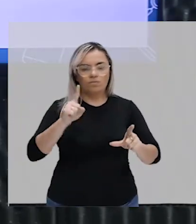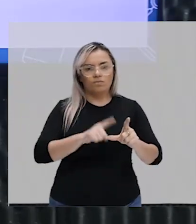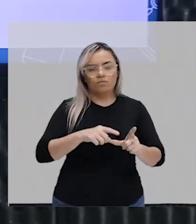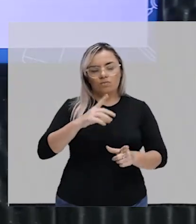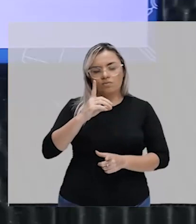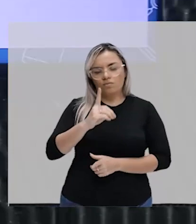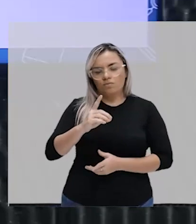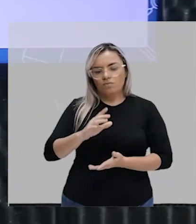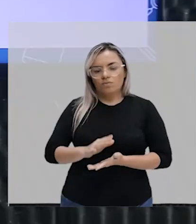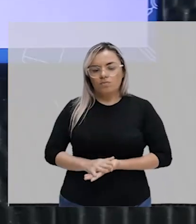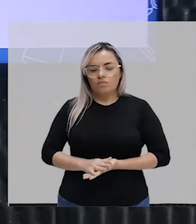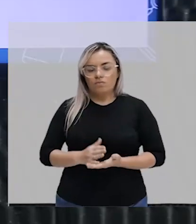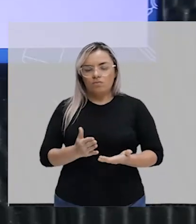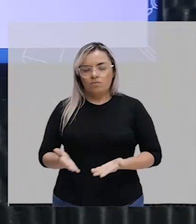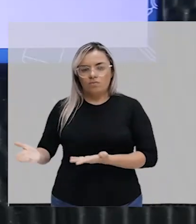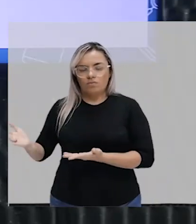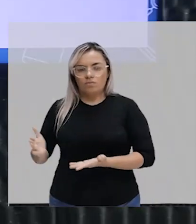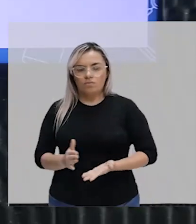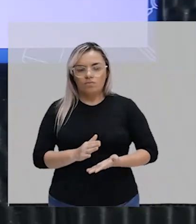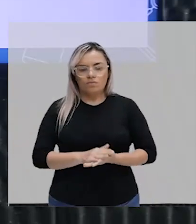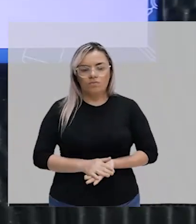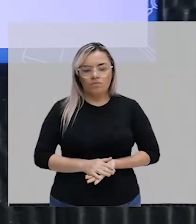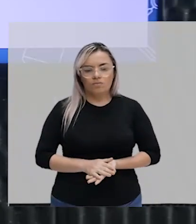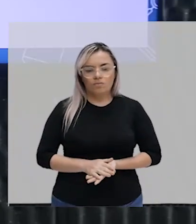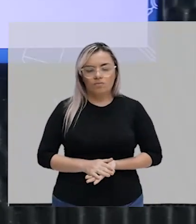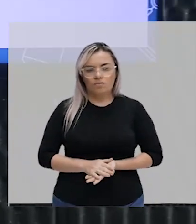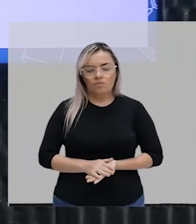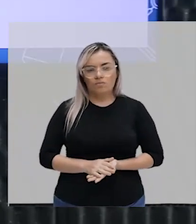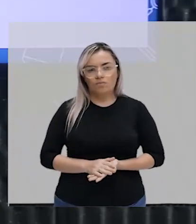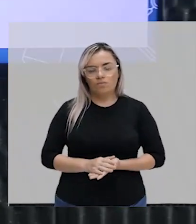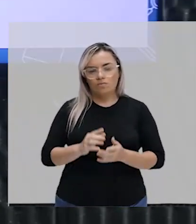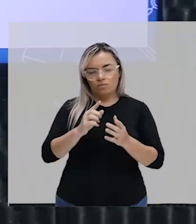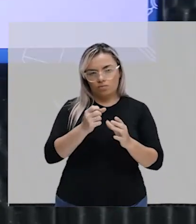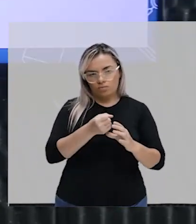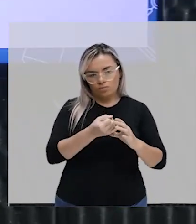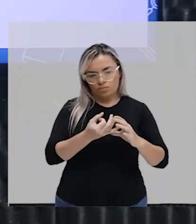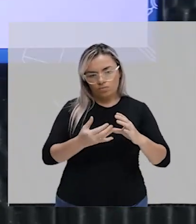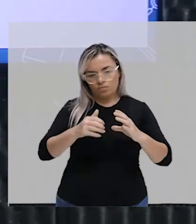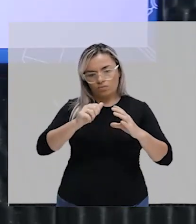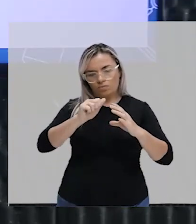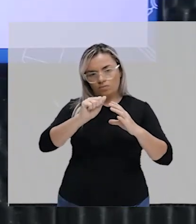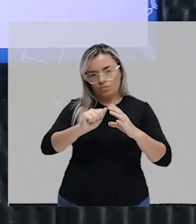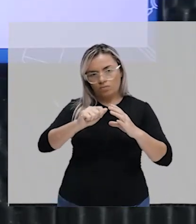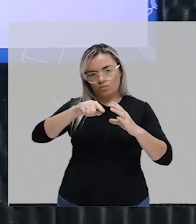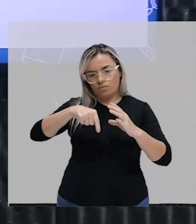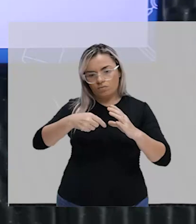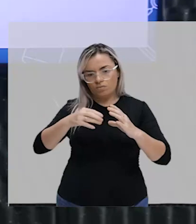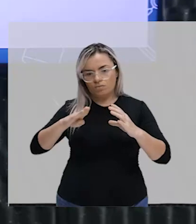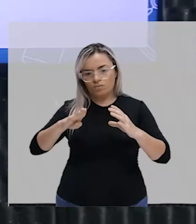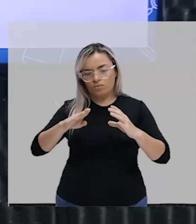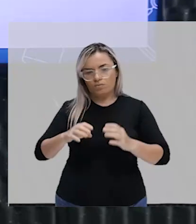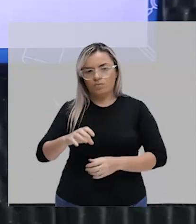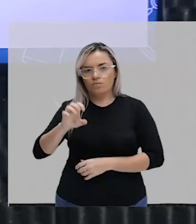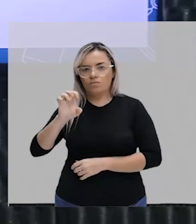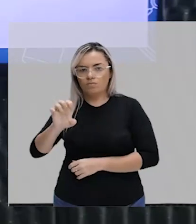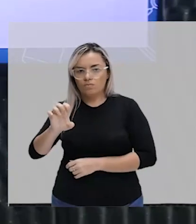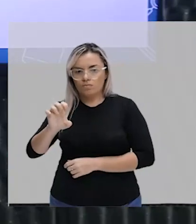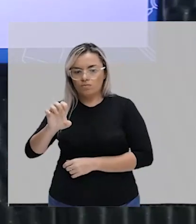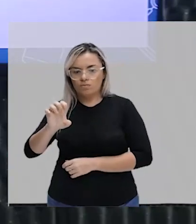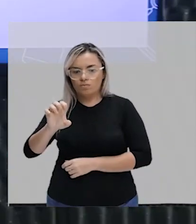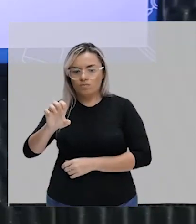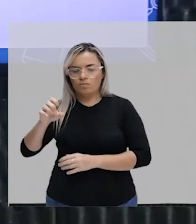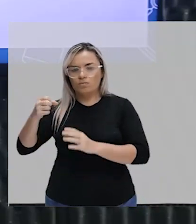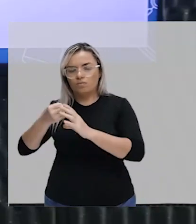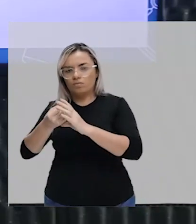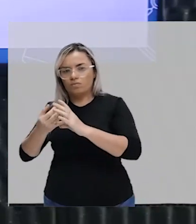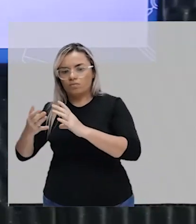próxima. Afirmação D está dizendo para nós que o conjunto formado pelos elementos A e B pertence.